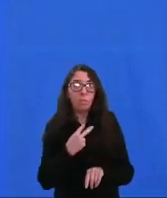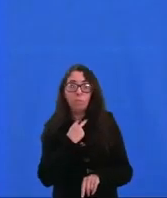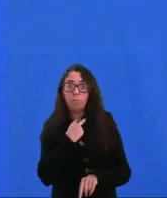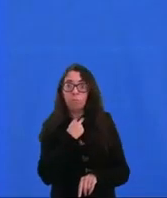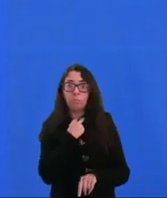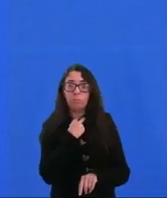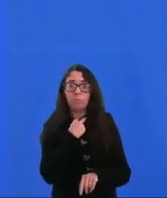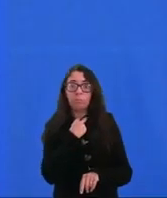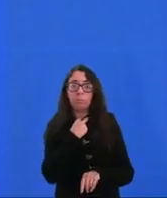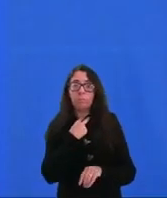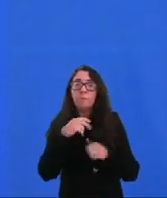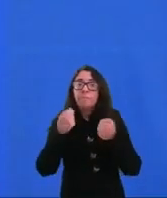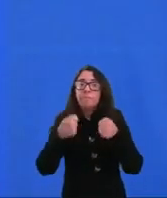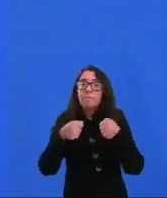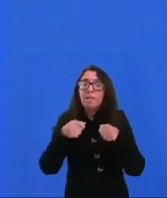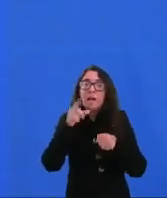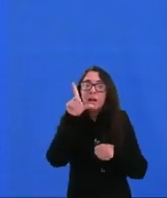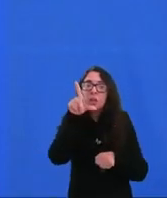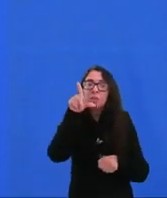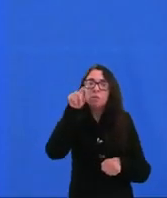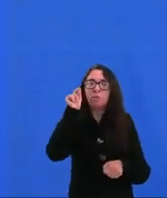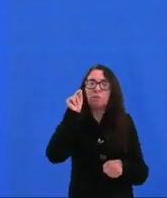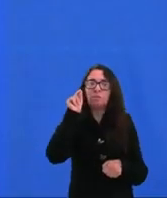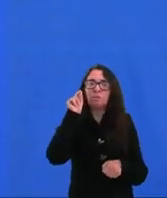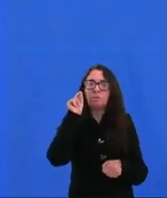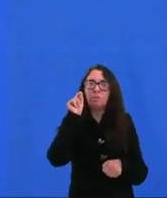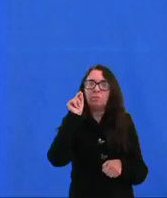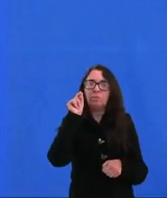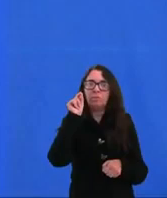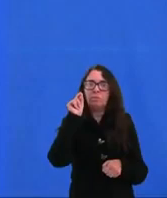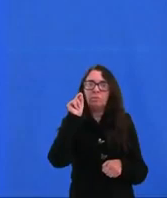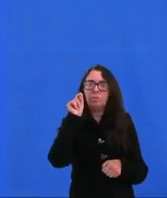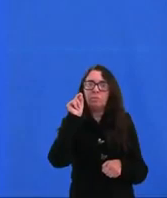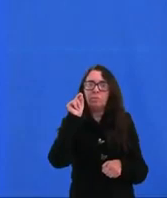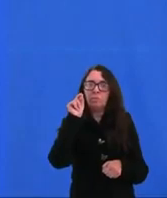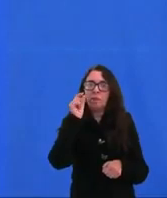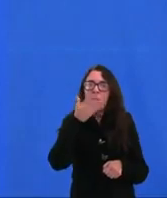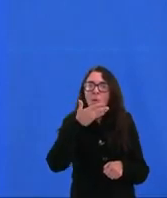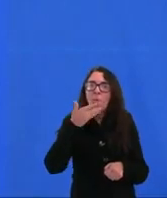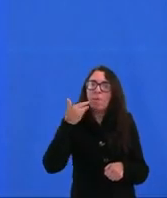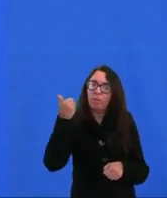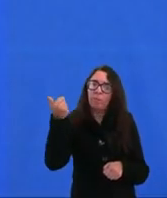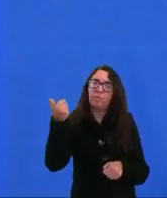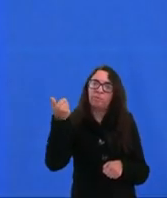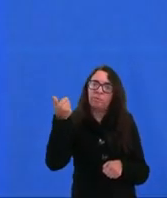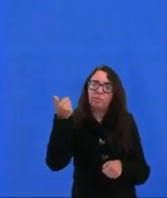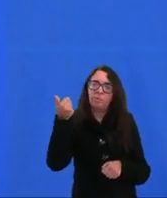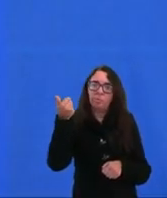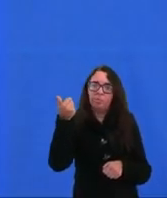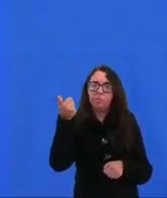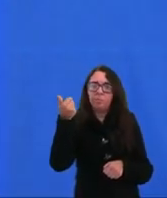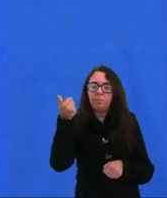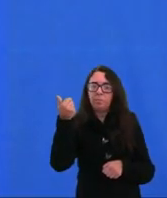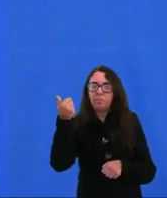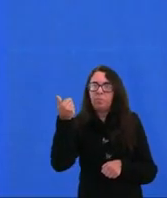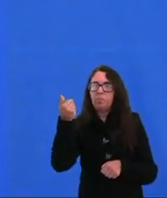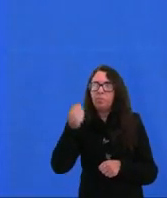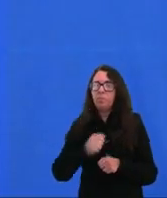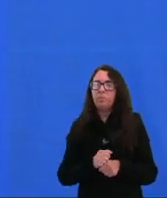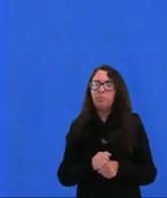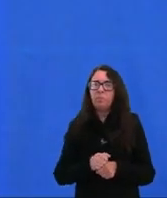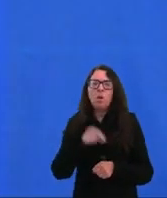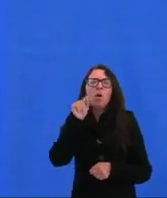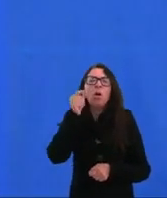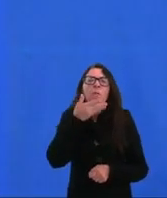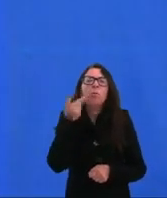ser aperfeiçoados para o desempenho do seu serviço, para a edificação do corpo de Cristo.